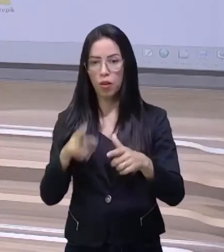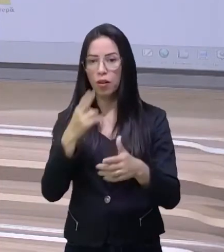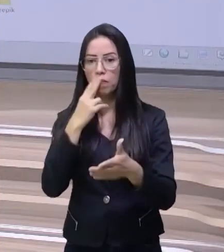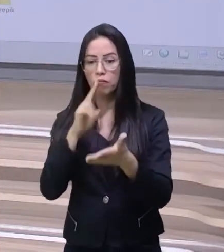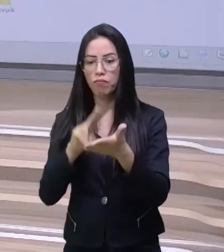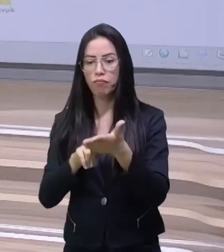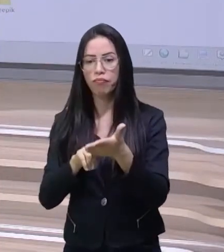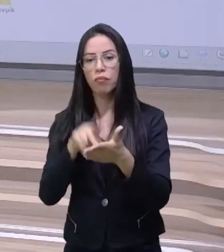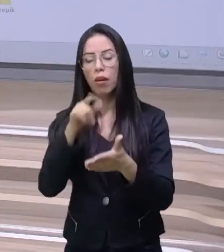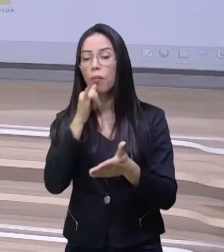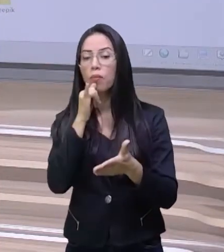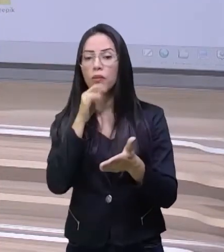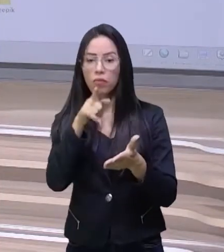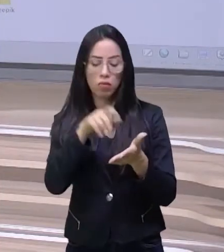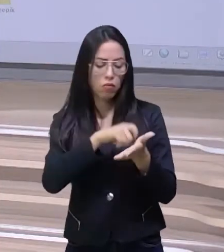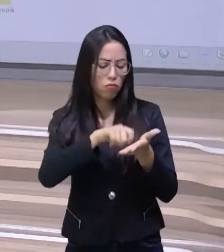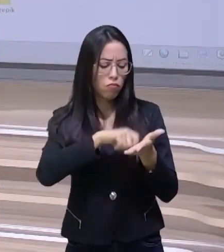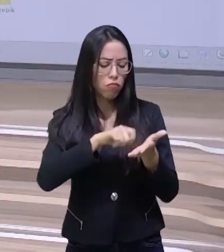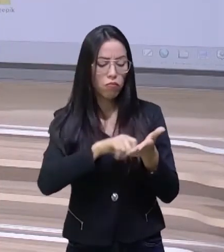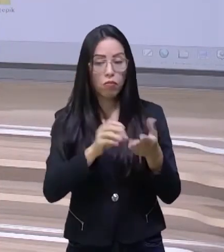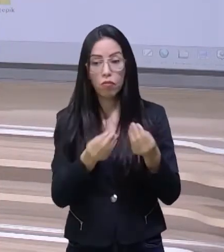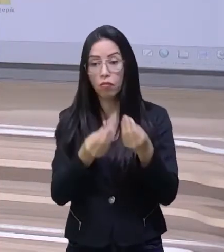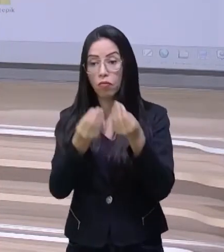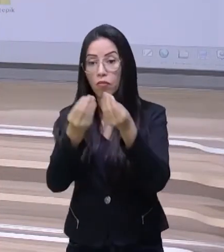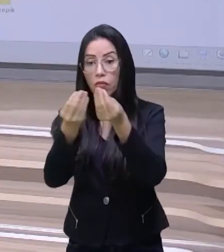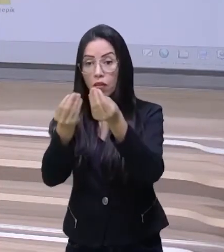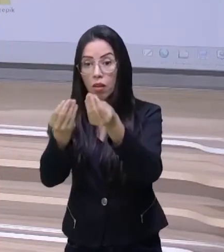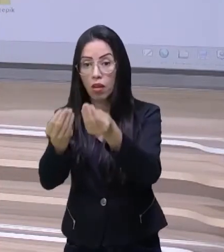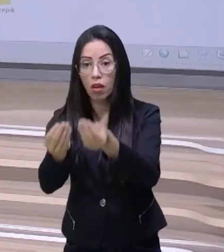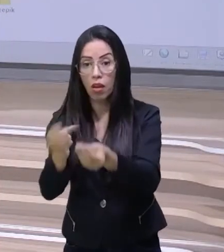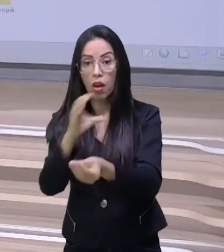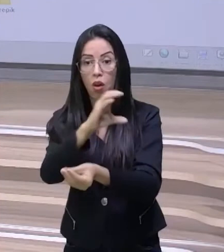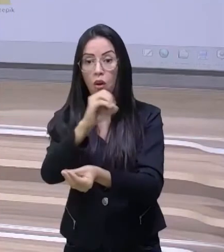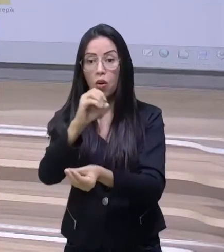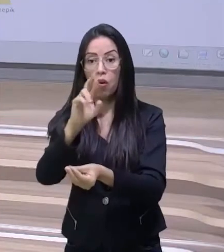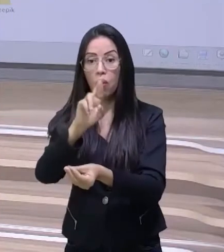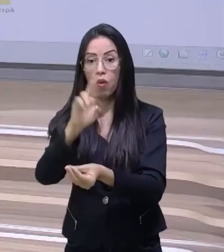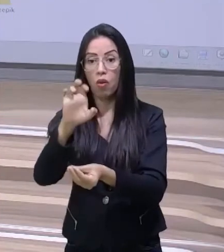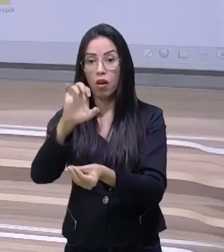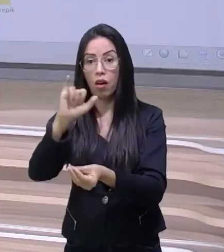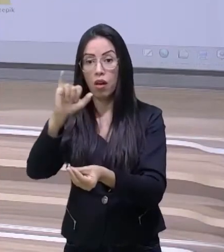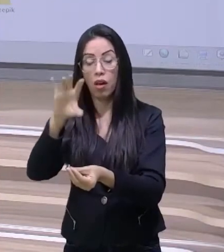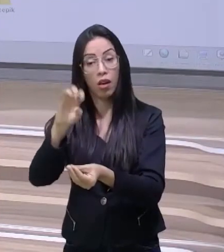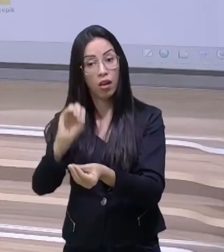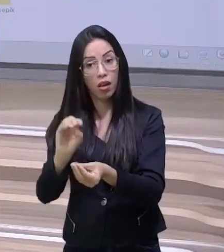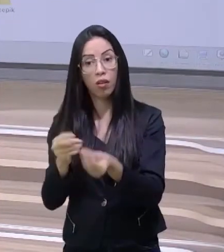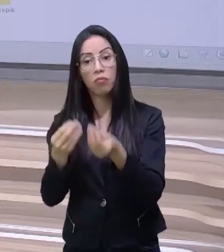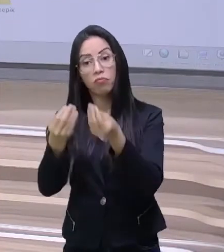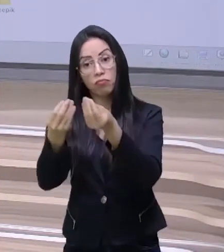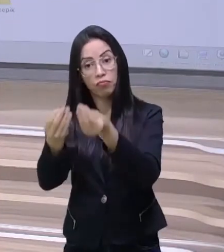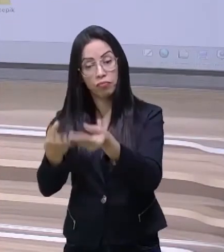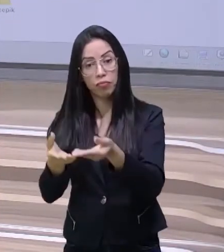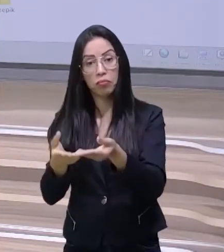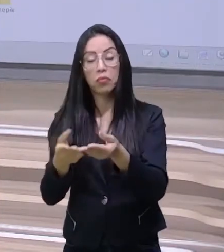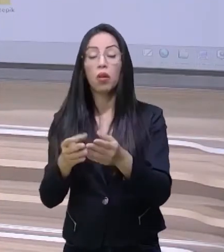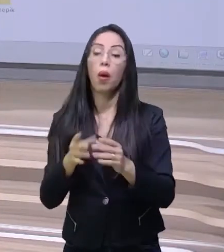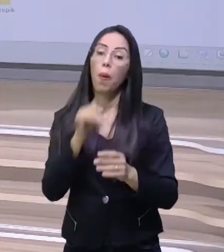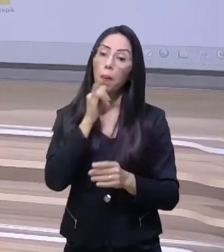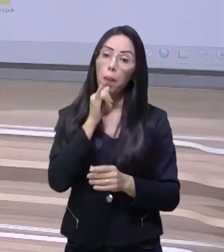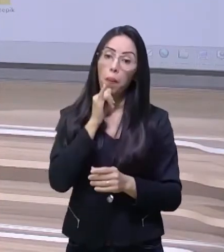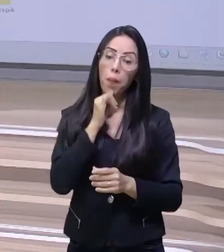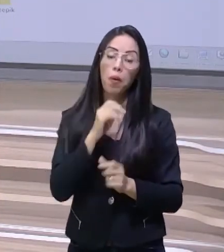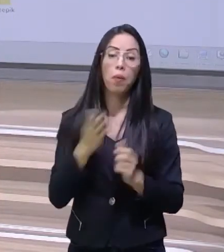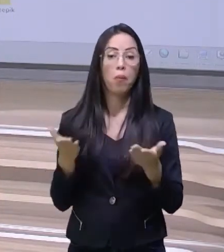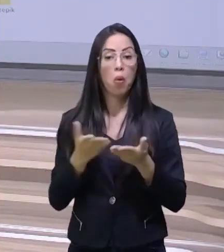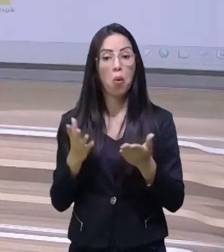e eles vão ver as informações para onde vai e vai chegar lá. Pode ser hoje em dia de avião, pode